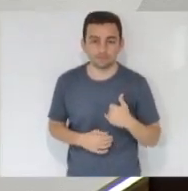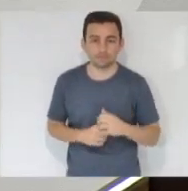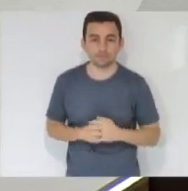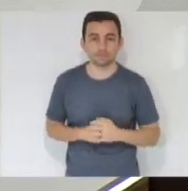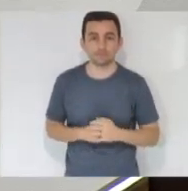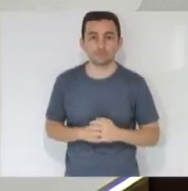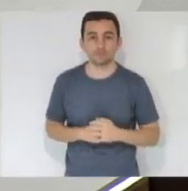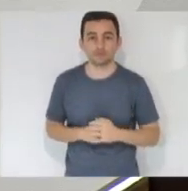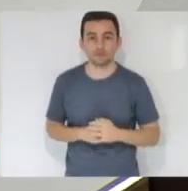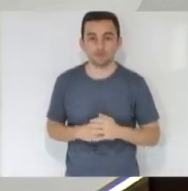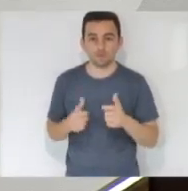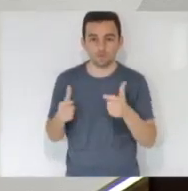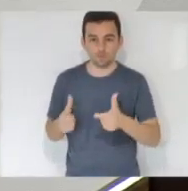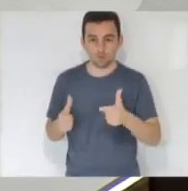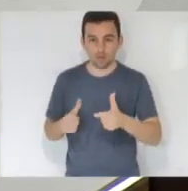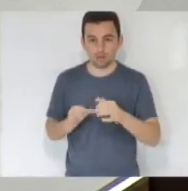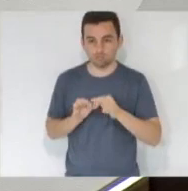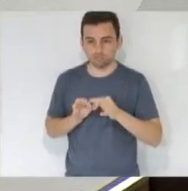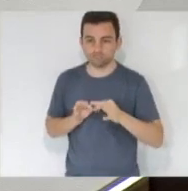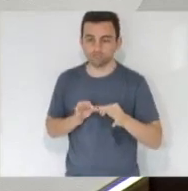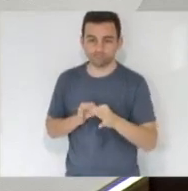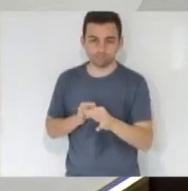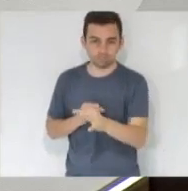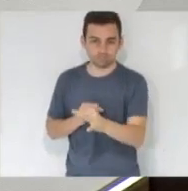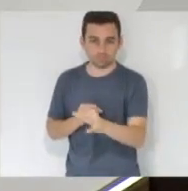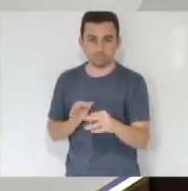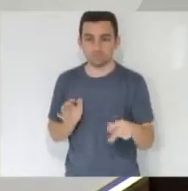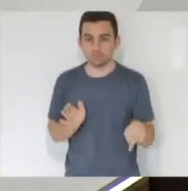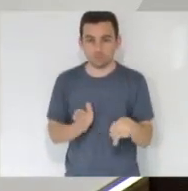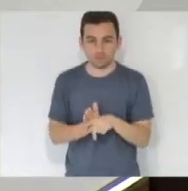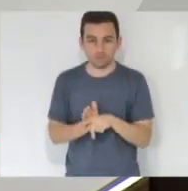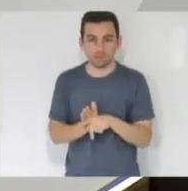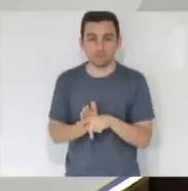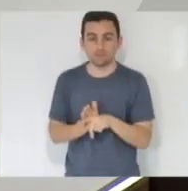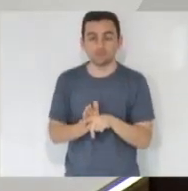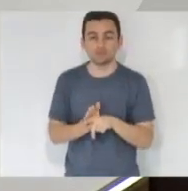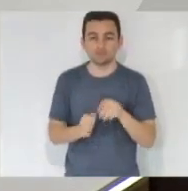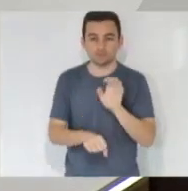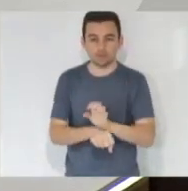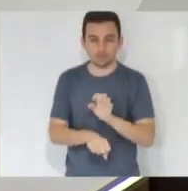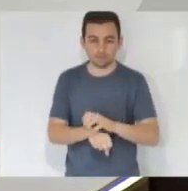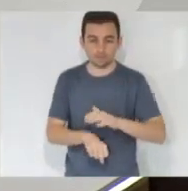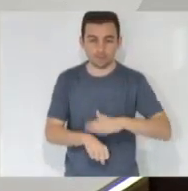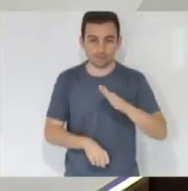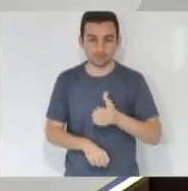ao turista de localidade, de interior ou do próprio estado, mais 60, já ultrapassa